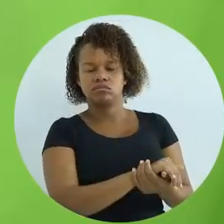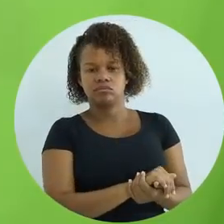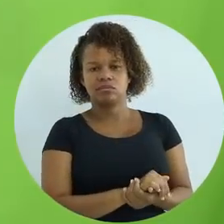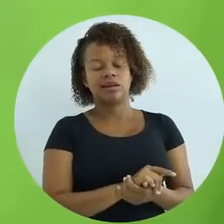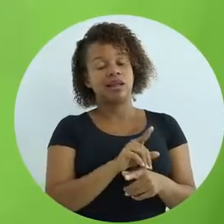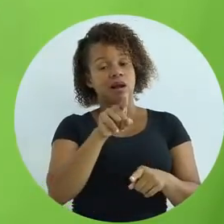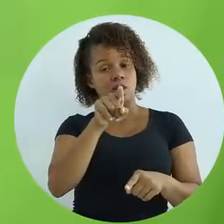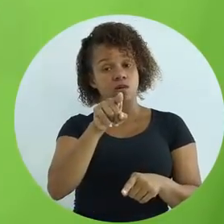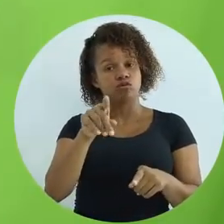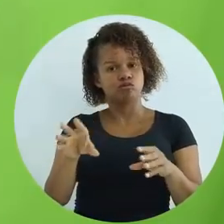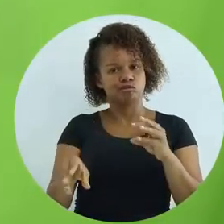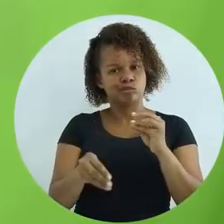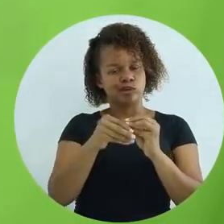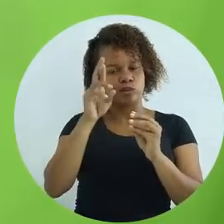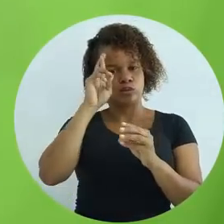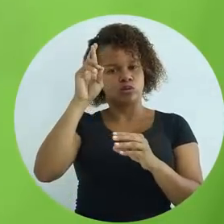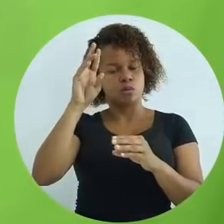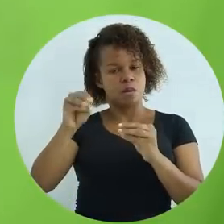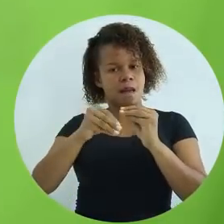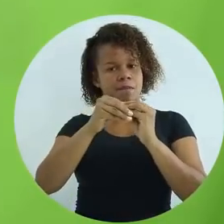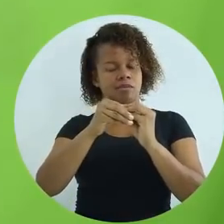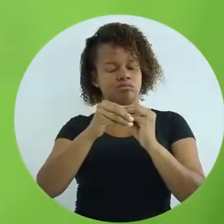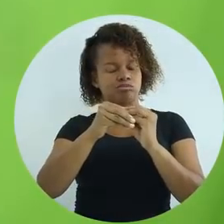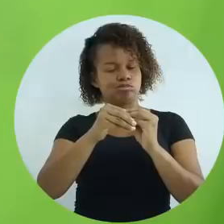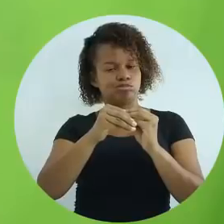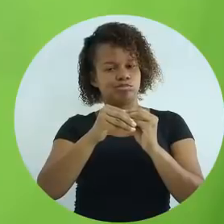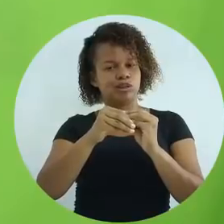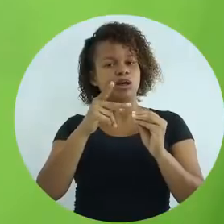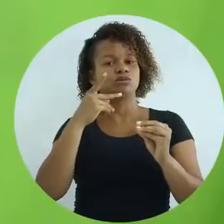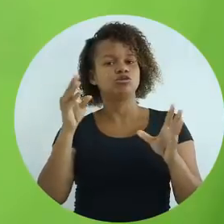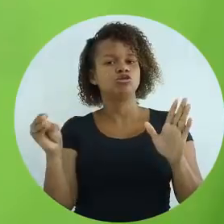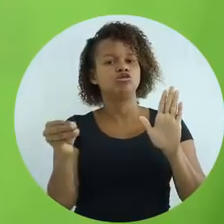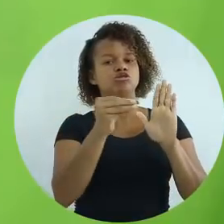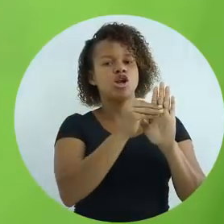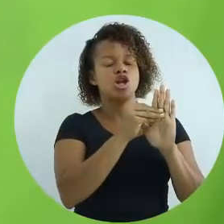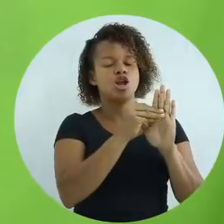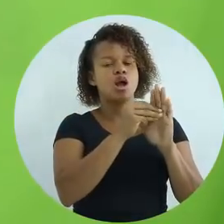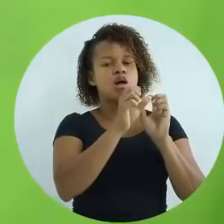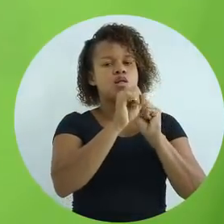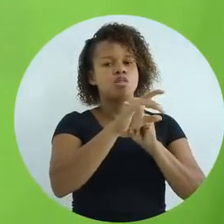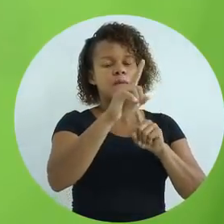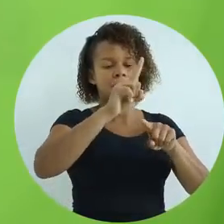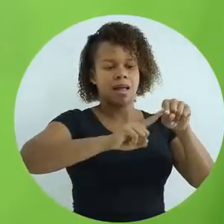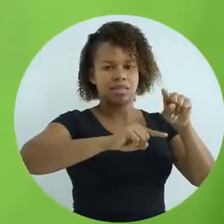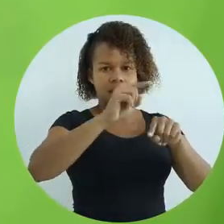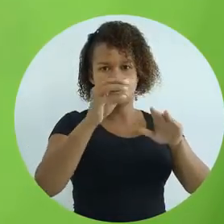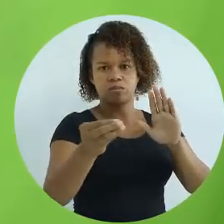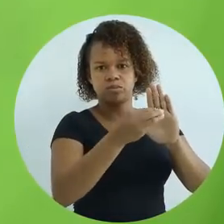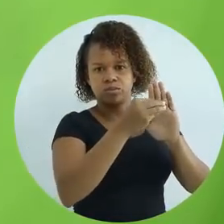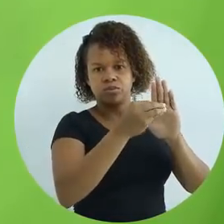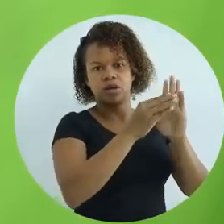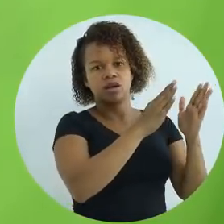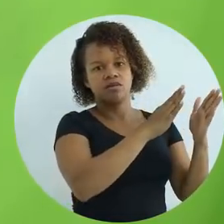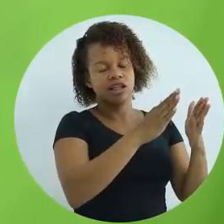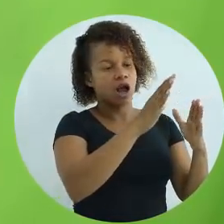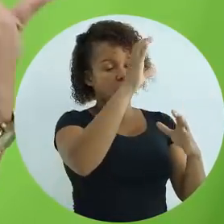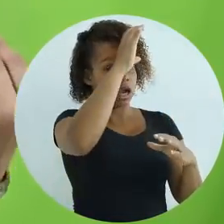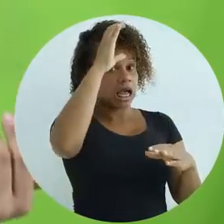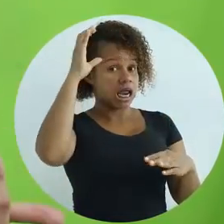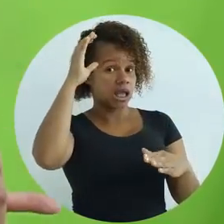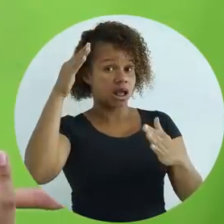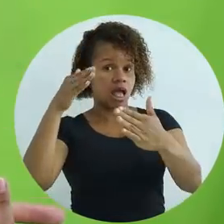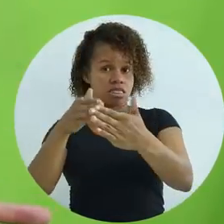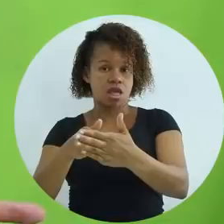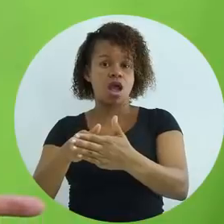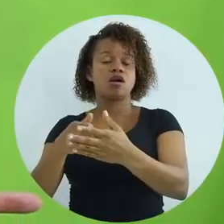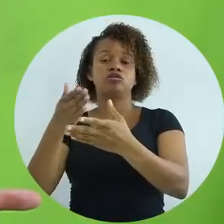cadeia de suprimentos implica em gerir o fluxo de informações e materiais que vai desde o cliente até